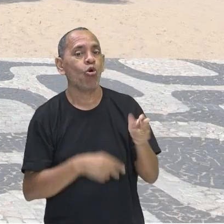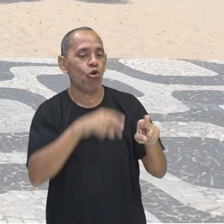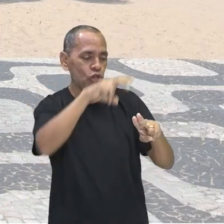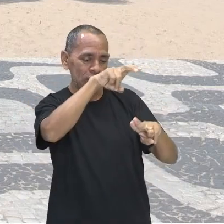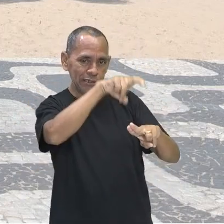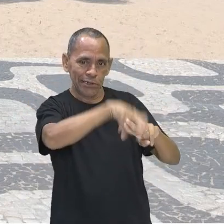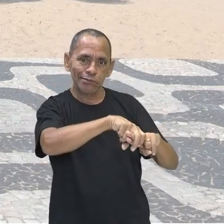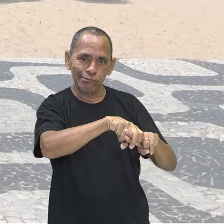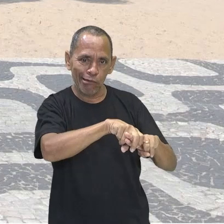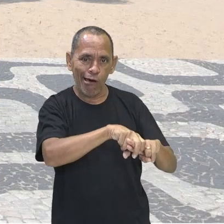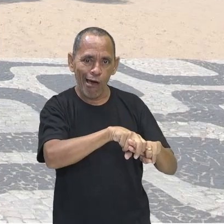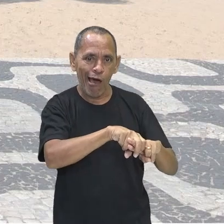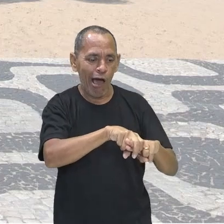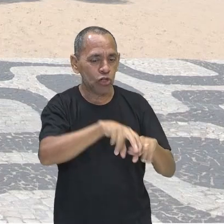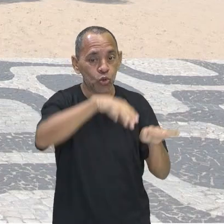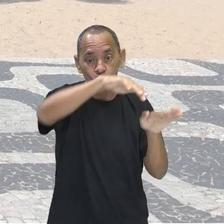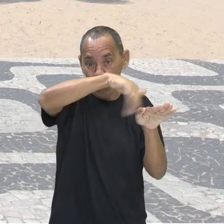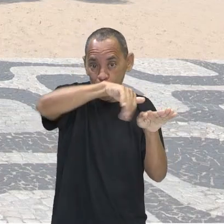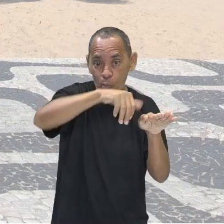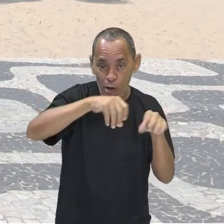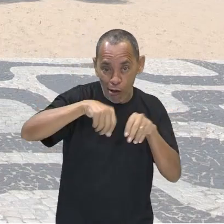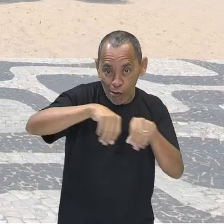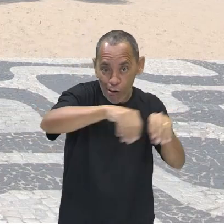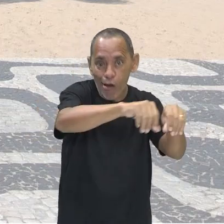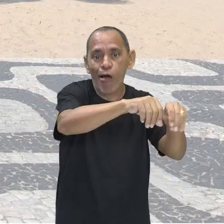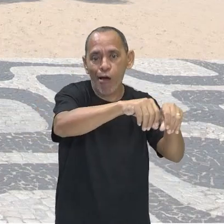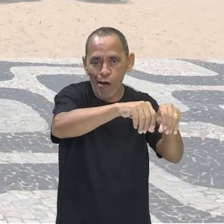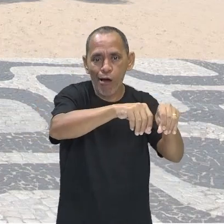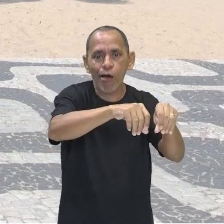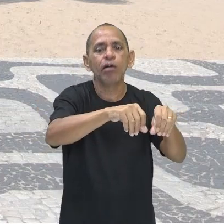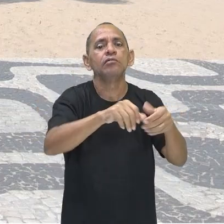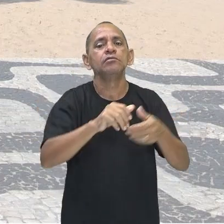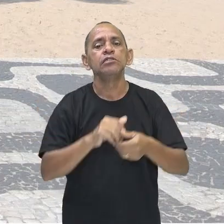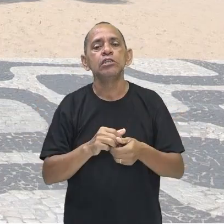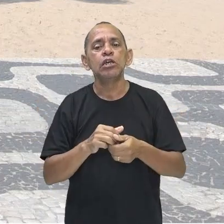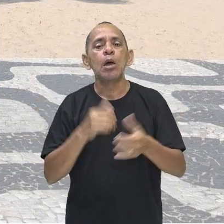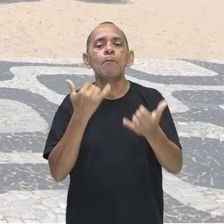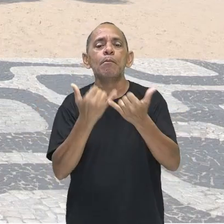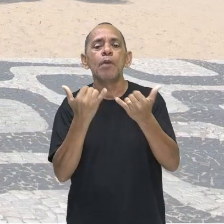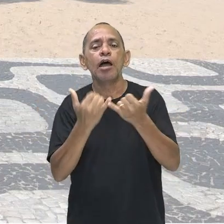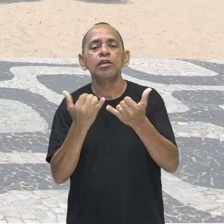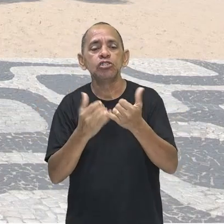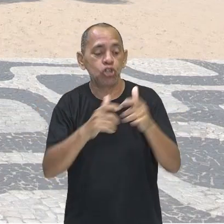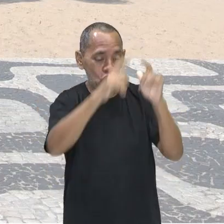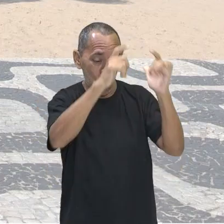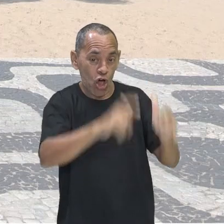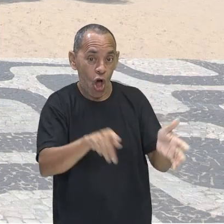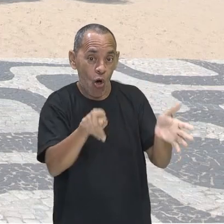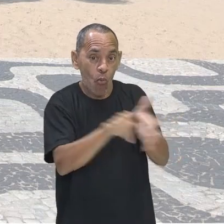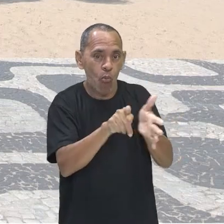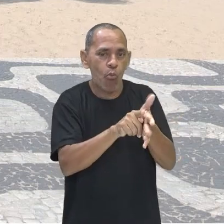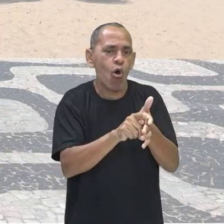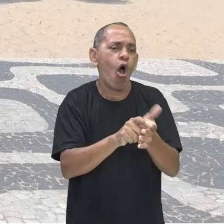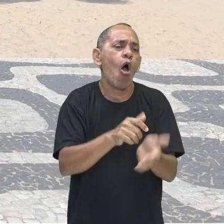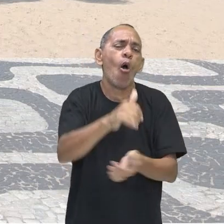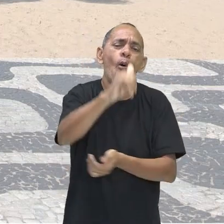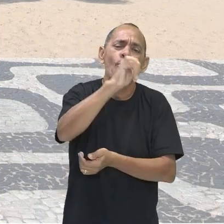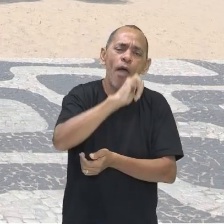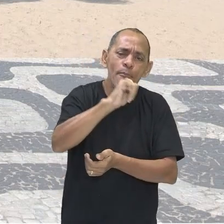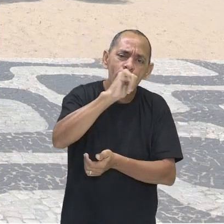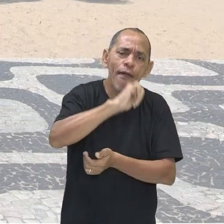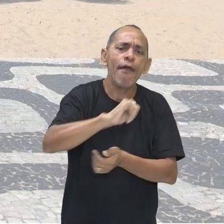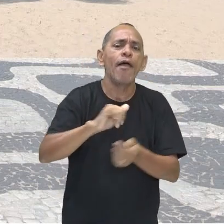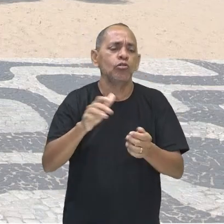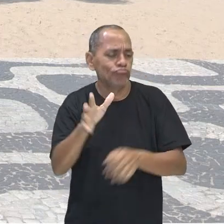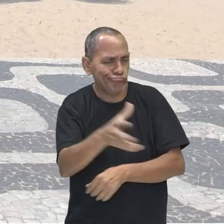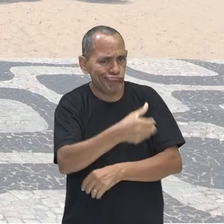para vocês. Eles ficavam sentados na esquina de um botequim, tomando cerveja, bebendo, jogando dominó, não sei o quê.